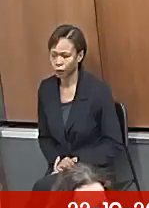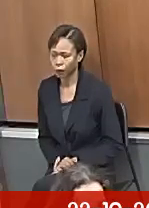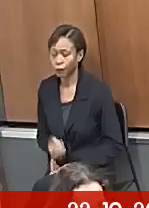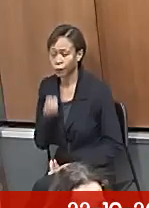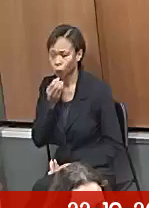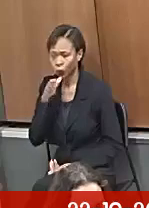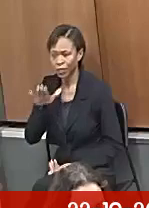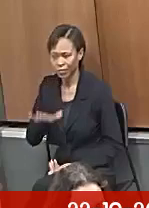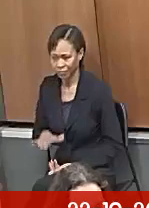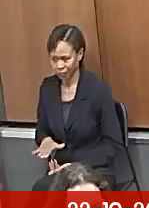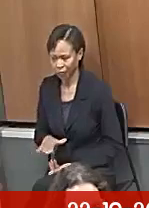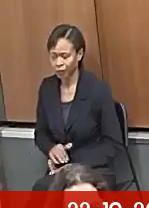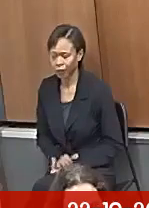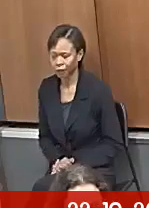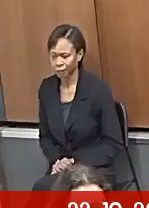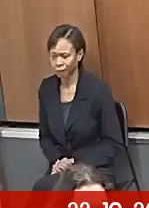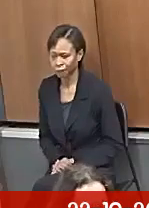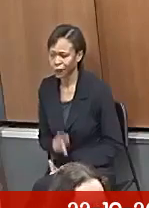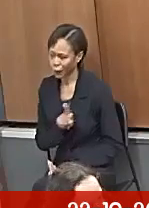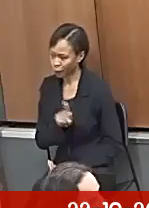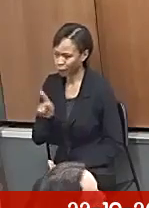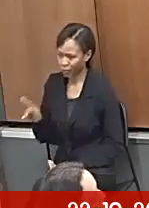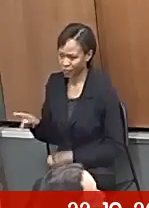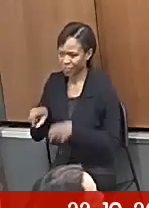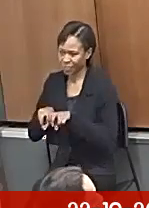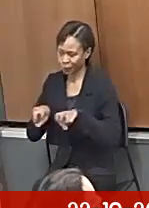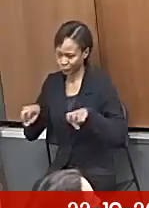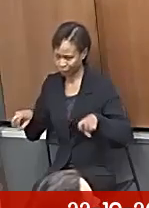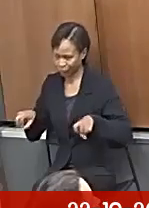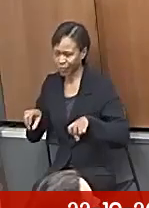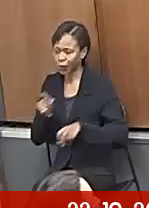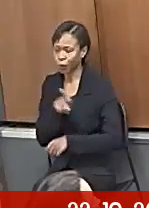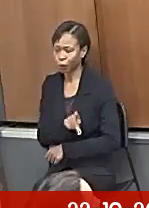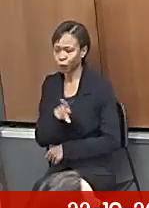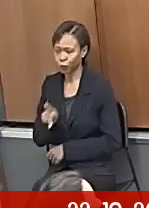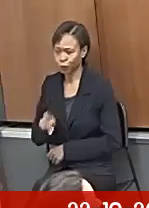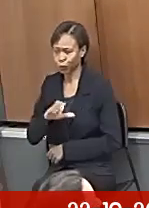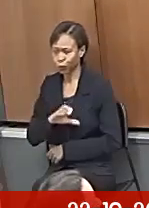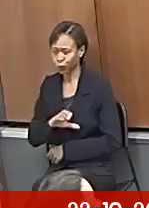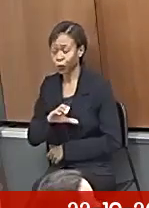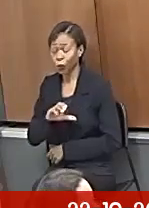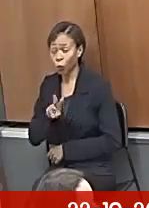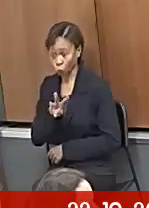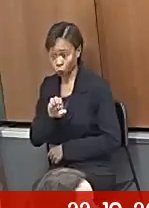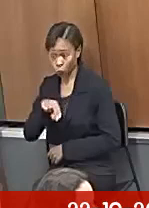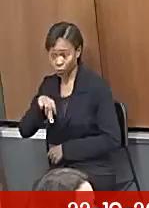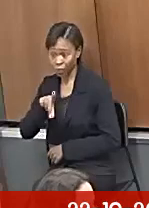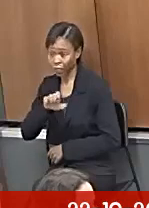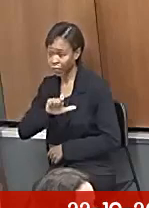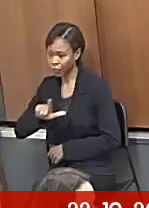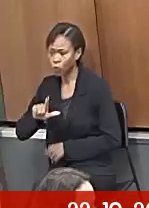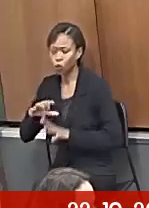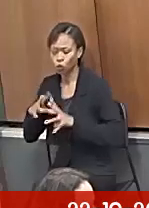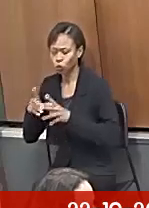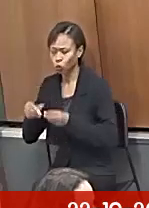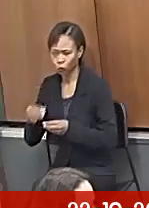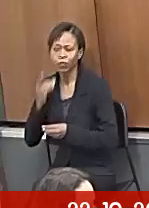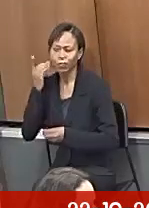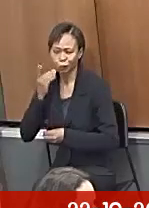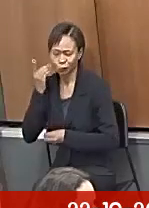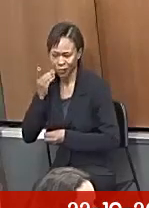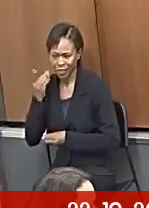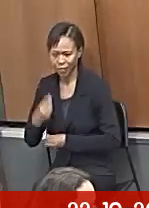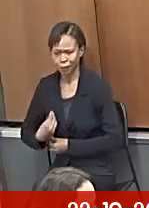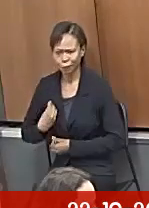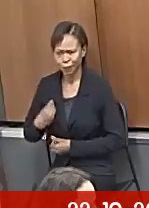Boa tarde, senhor presidente da mesa, professor Wendel, todos os deputados, todos os aqui presentes. Eu vou